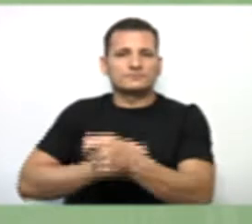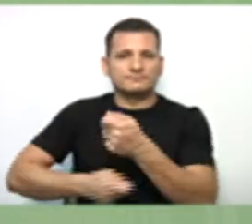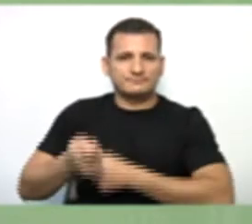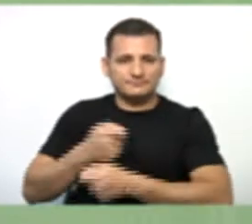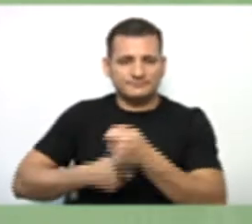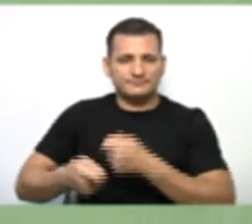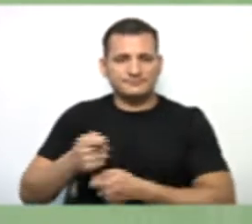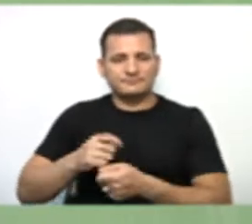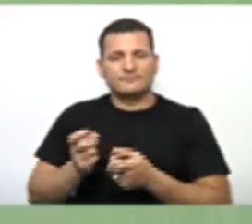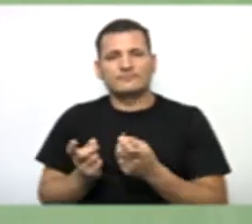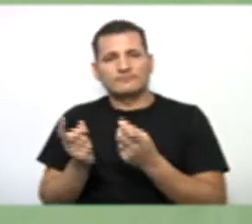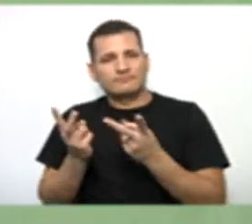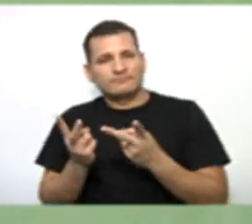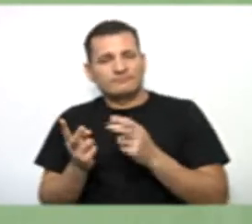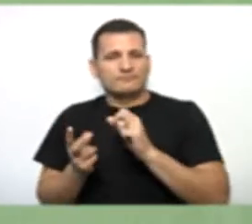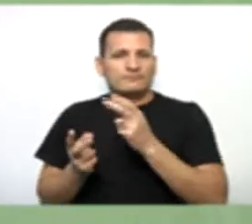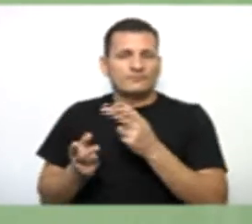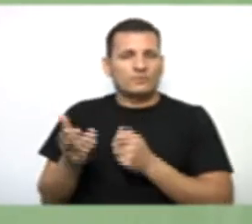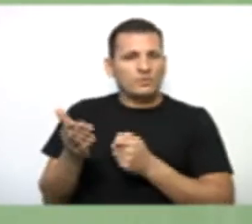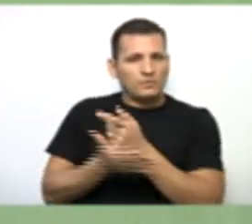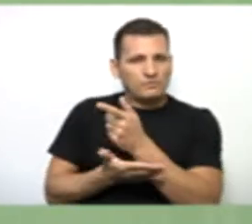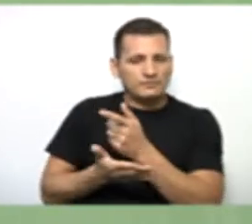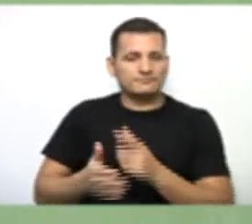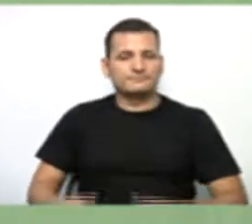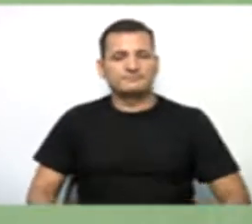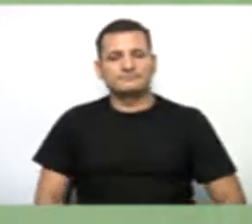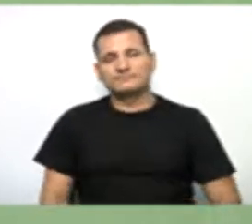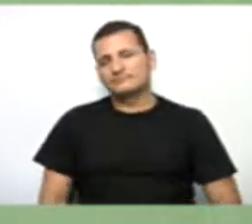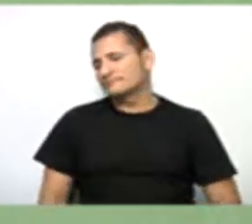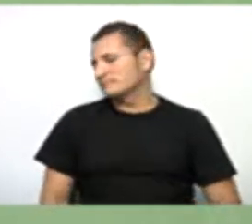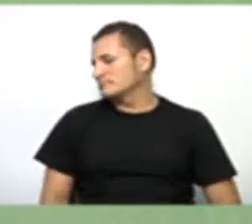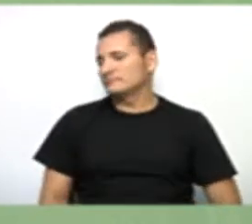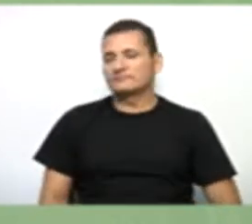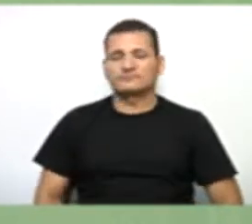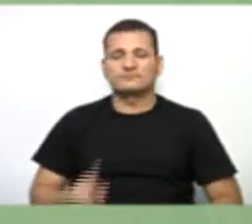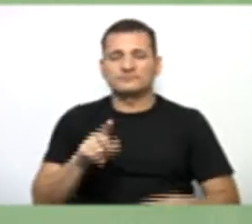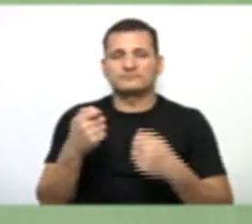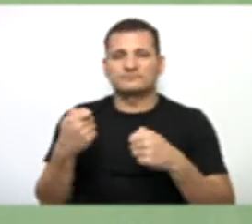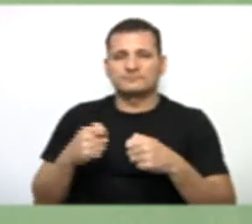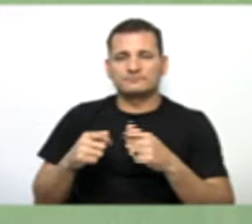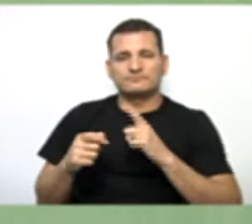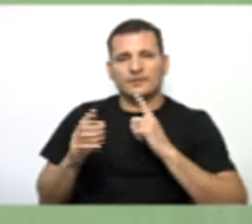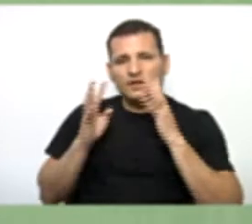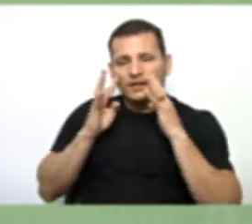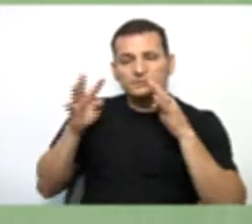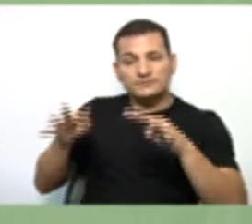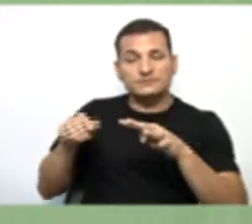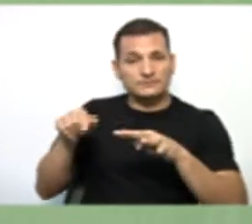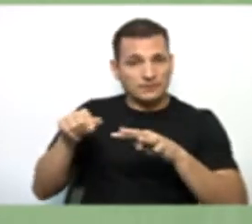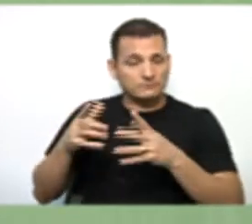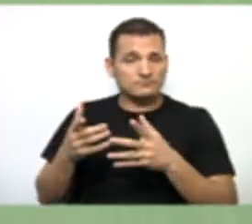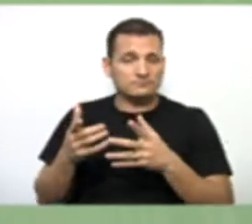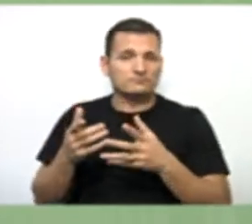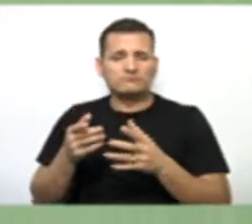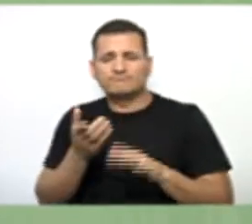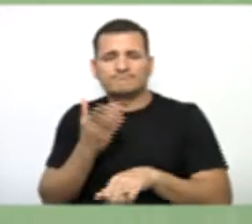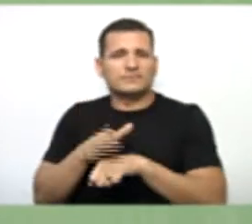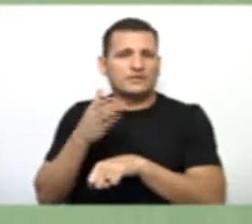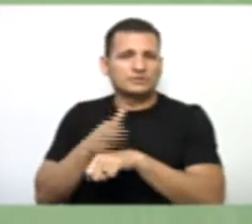A venda ou a compra acontecendo. Você deve ter muita atenção e colocar em prática o